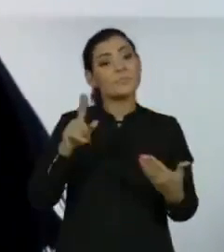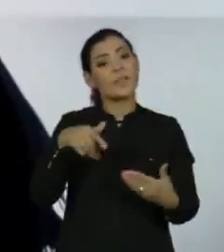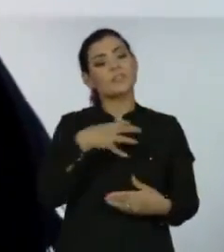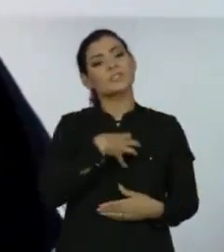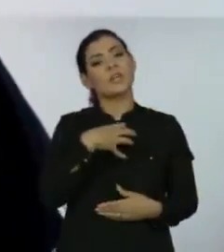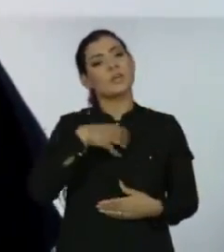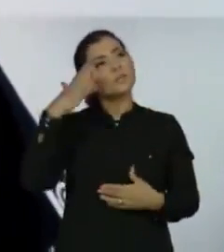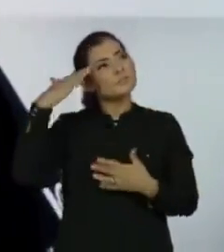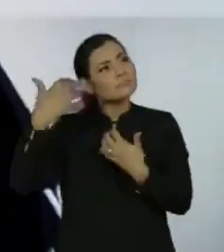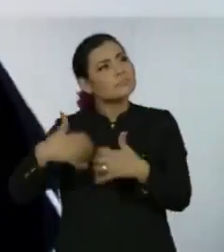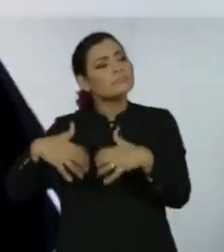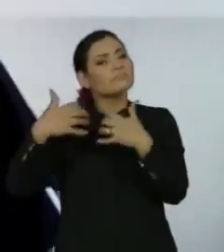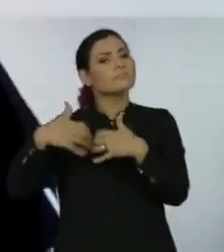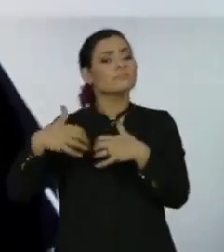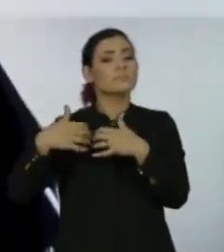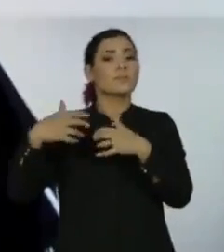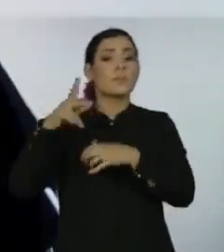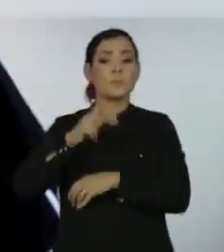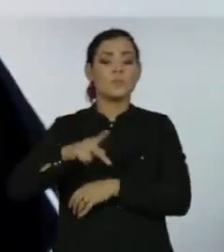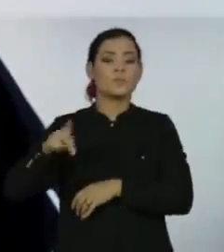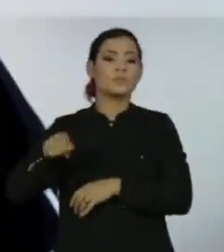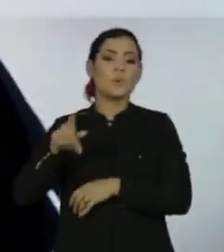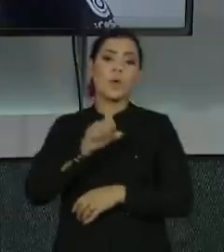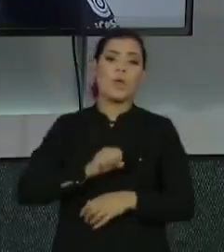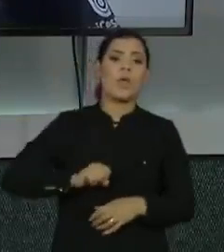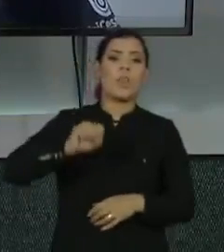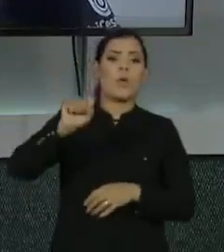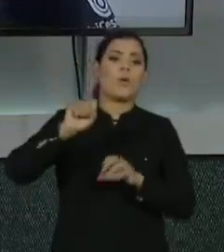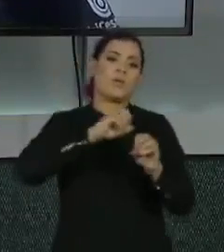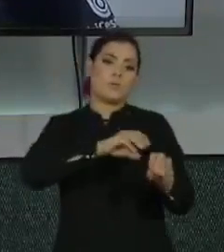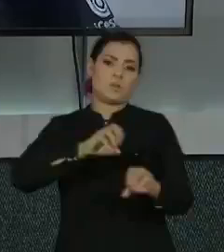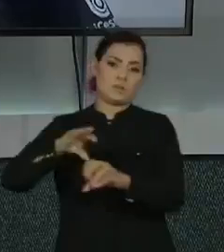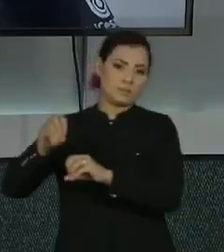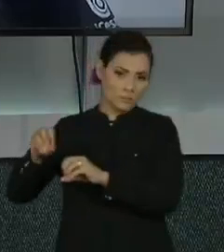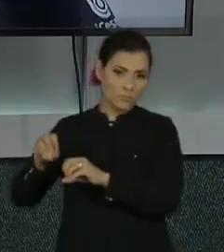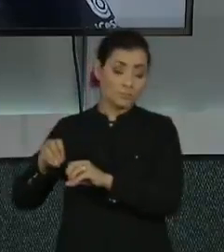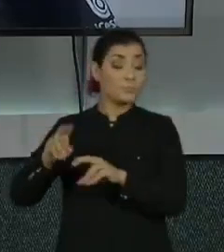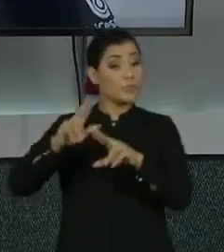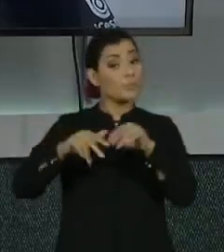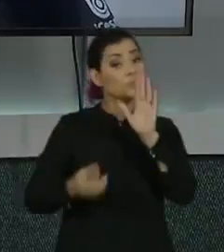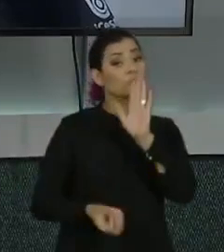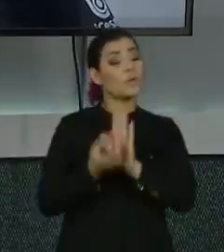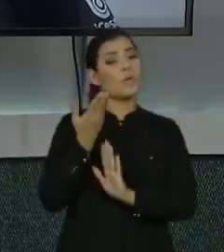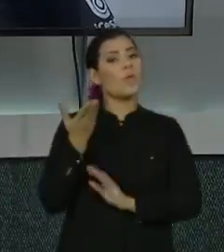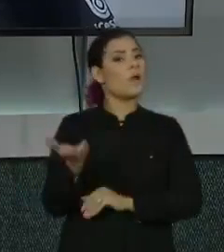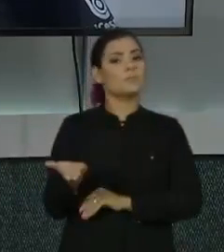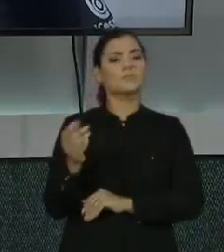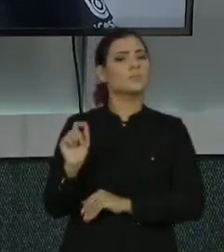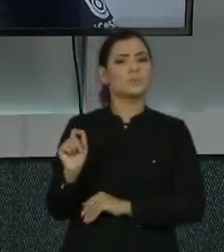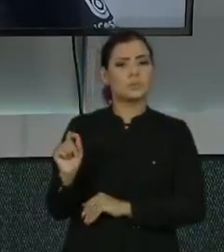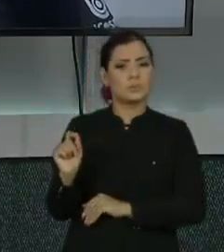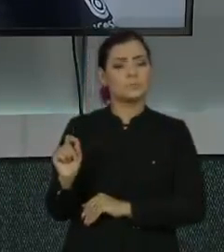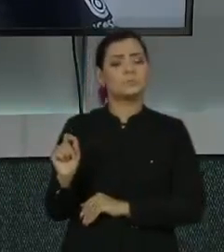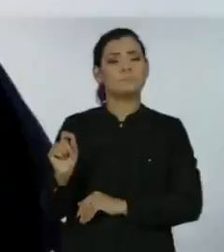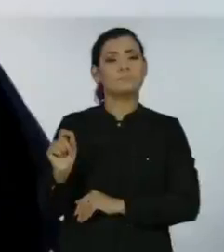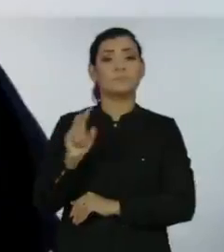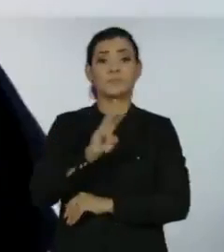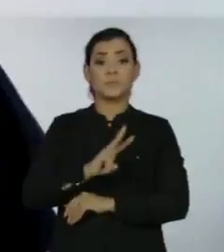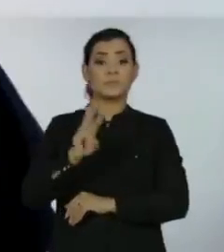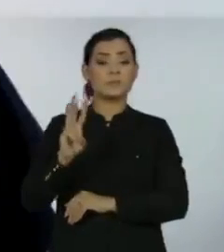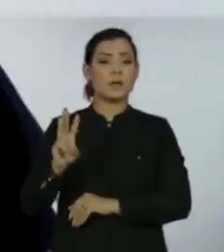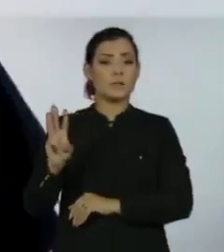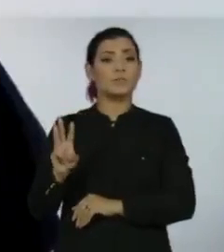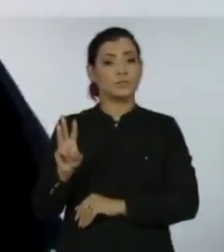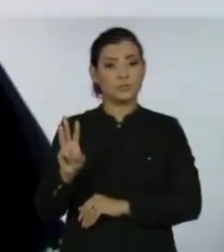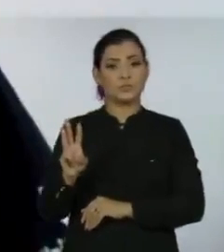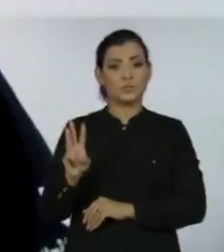de pensar esse educador como um herói da educação. Por isso foi criado um hot site que é